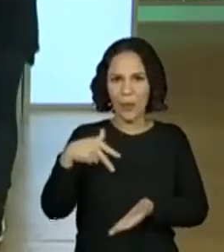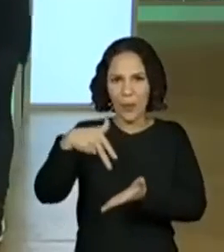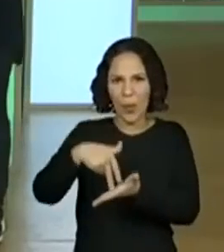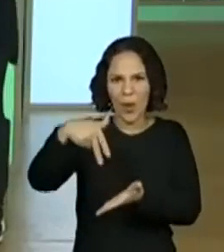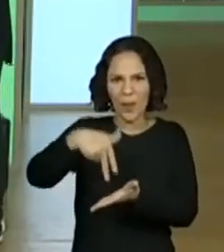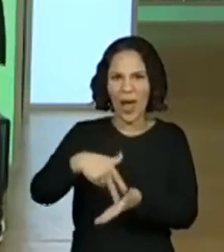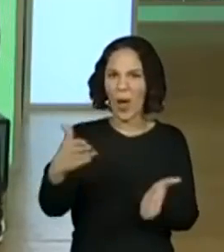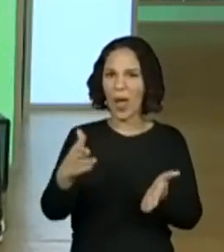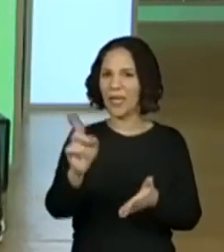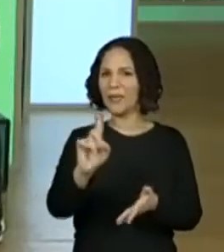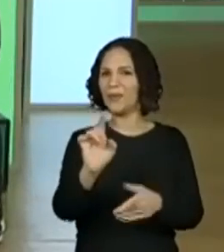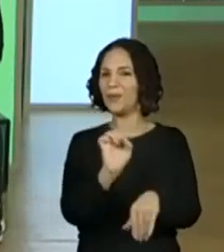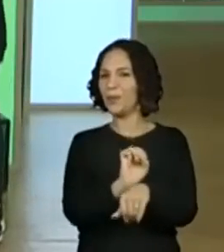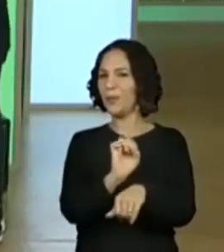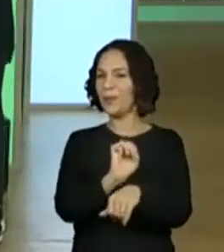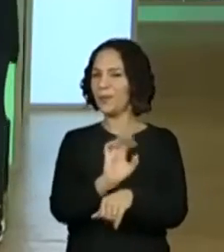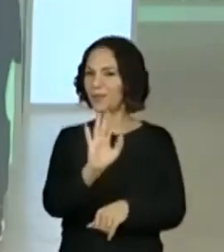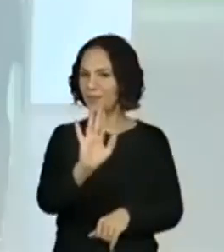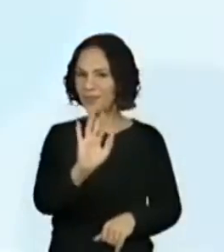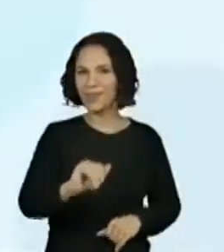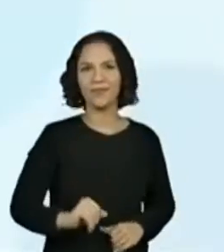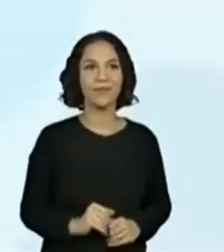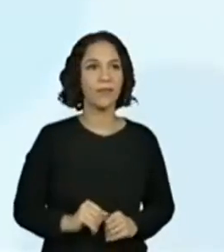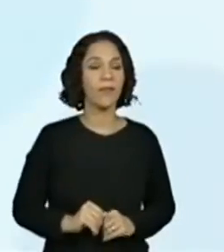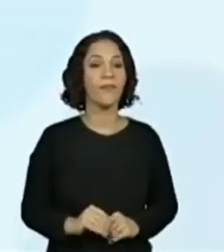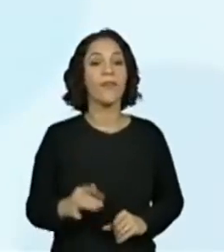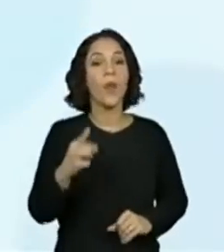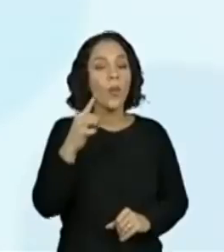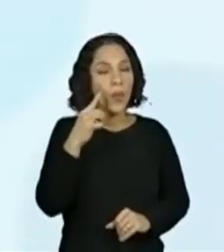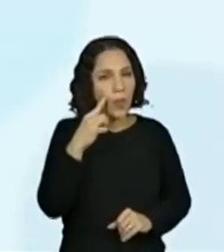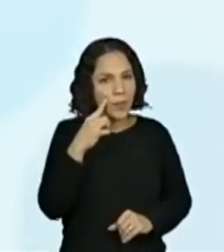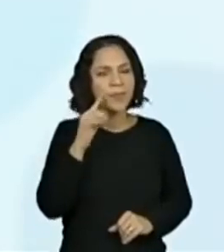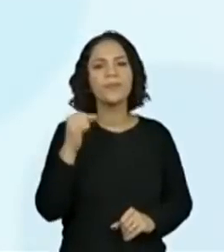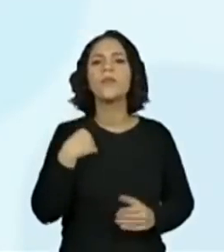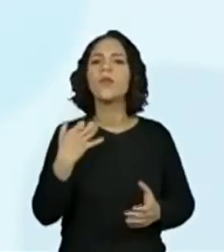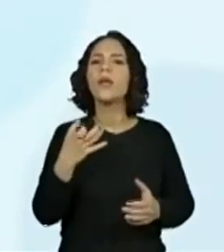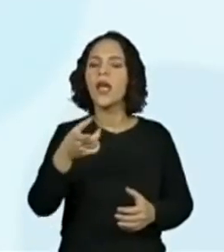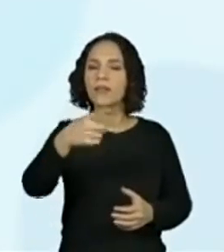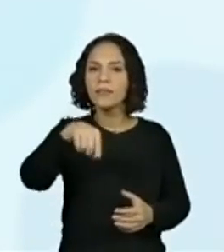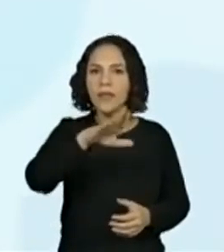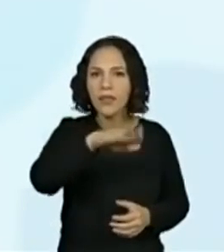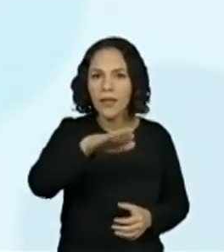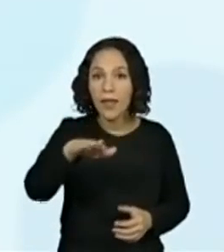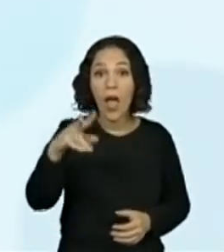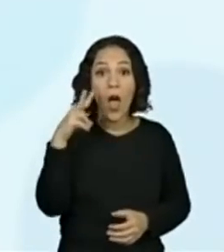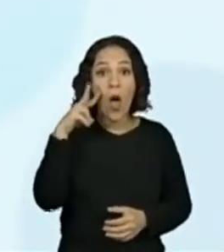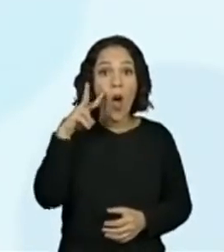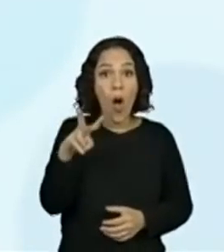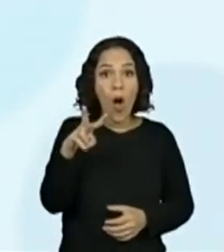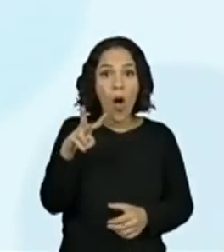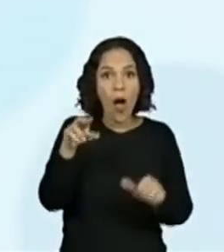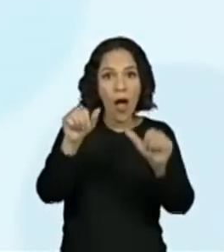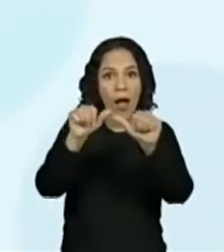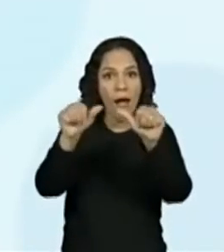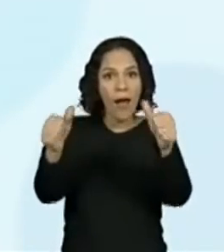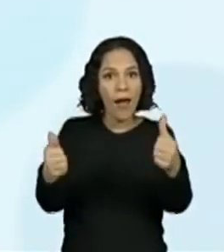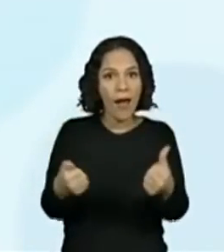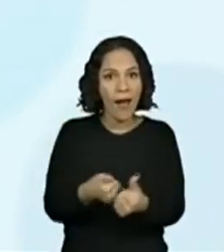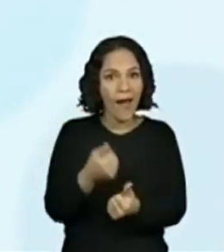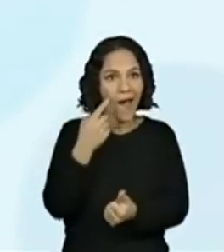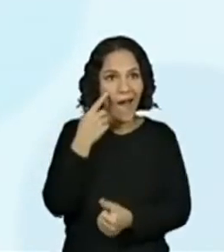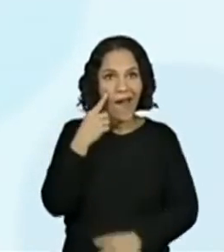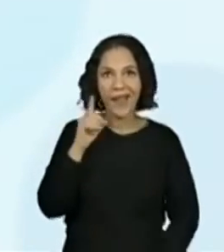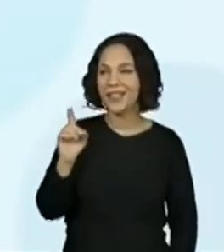não. Ainda não, ainda não. Então, olha só, o que, que a gente quer? Criançada, olhando pra cá, nós